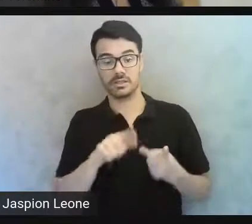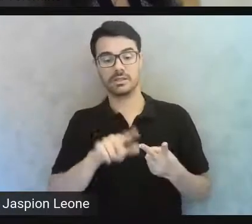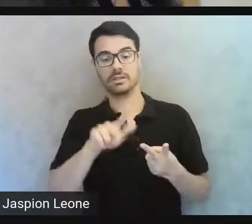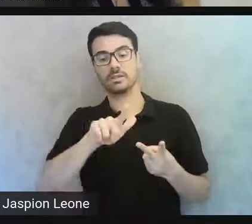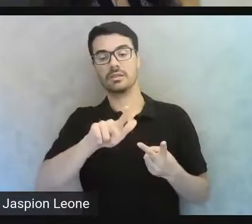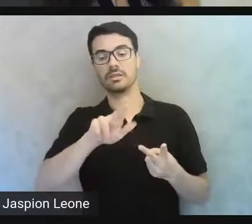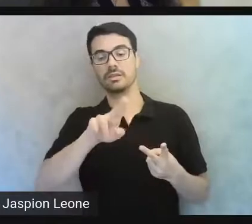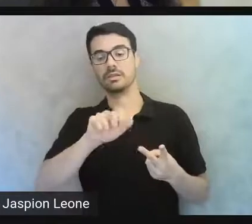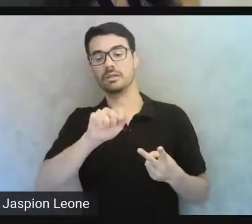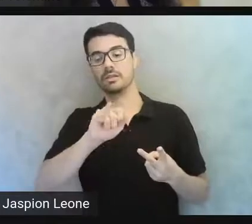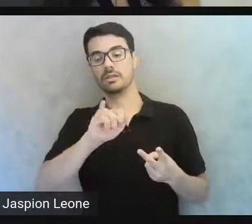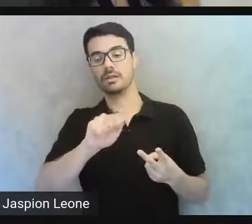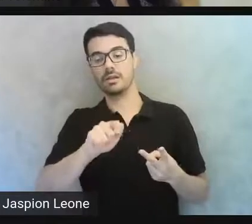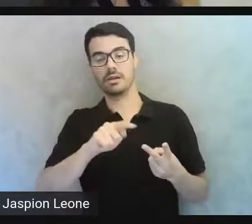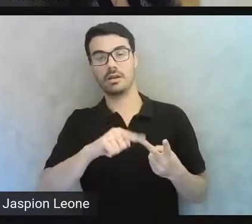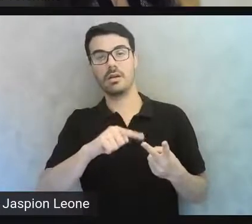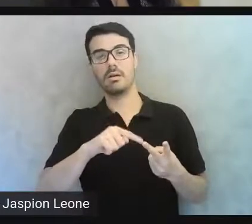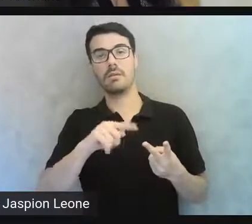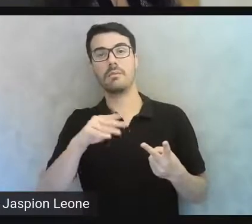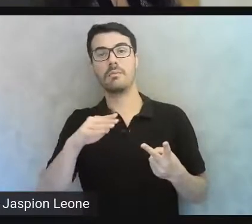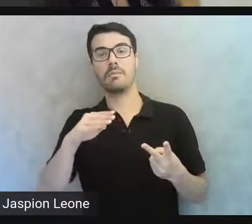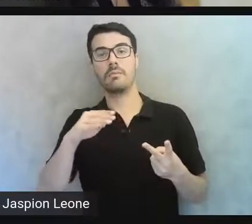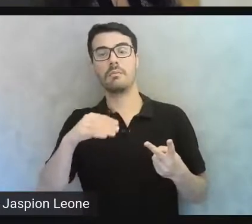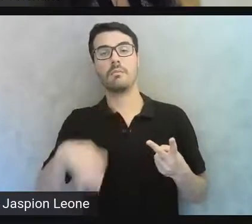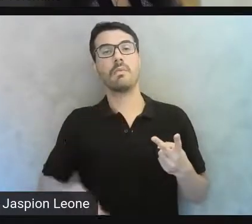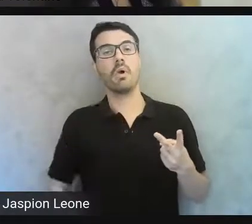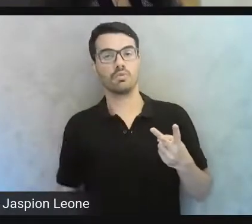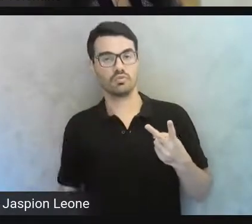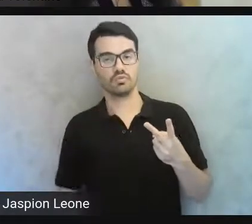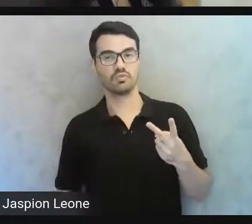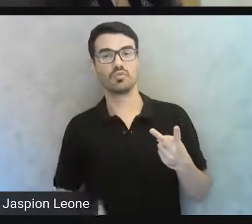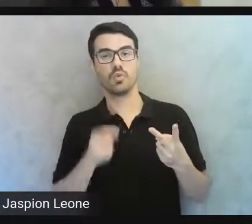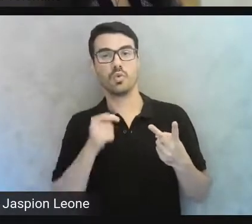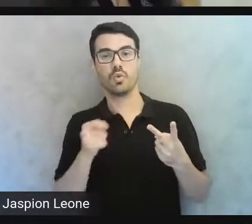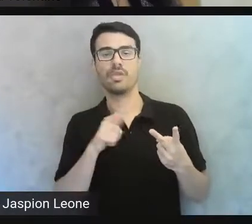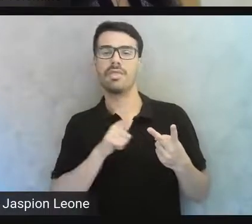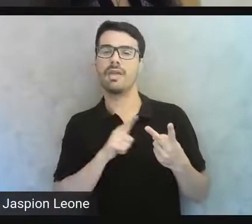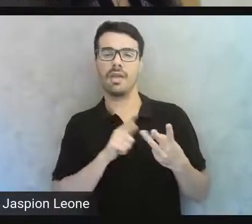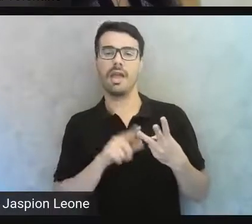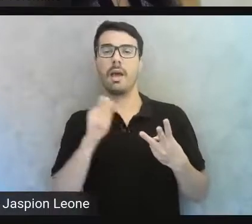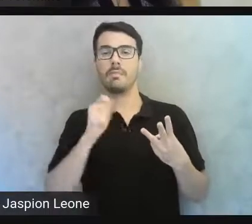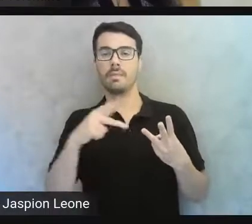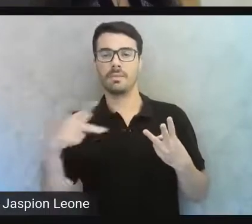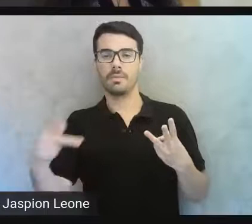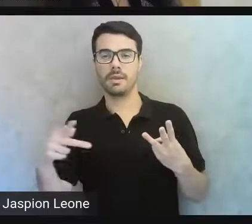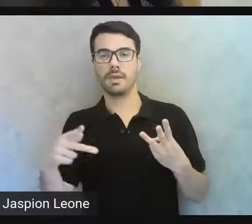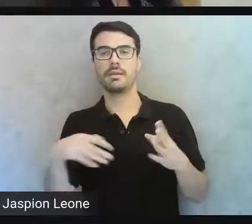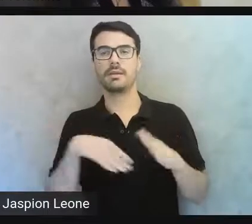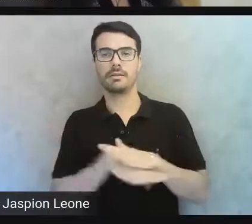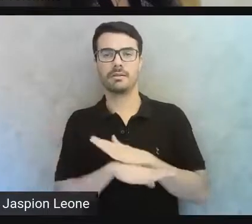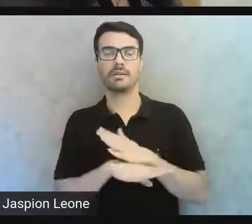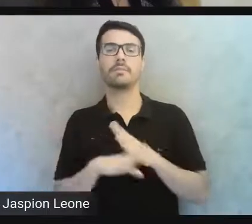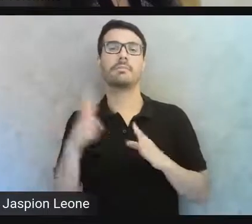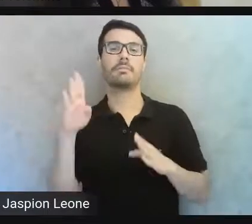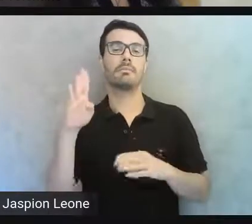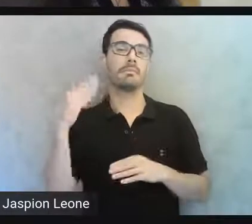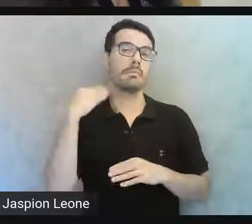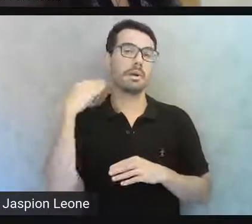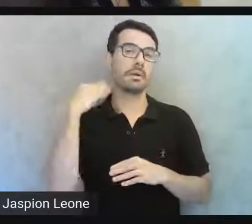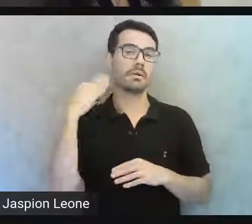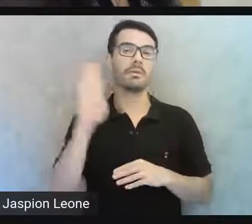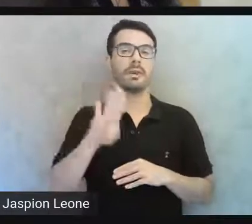bem conhecido também, de controle de gastos, e tem os aplicativos dos próprios bancos, né? Que tem o do Banco do Brasil também, é bem bacana. À medida que você